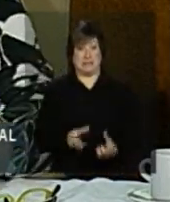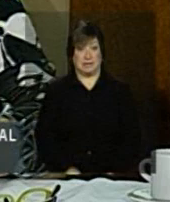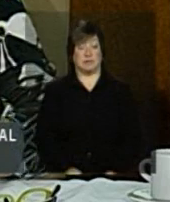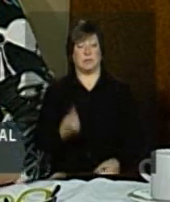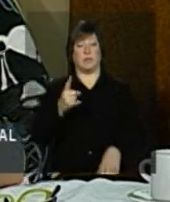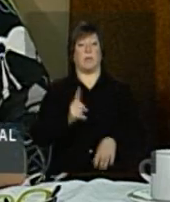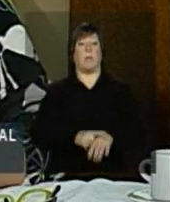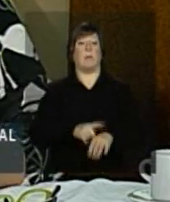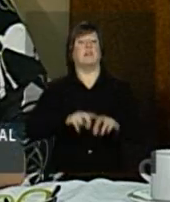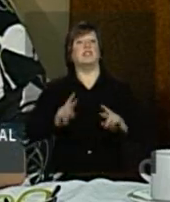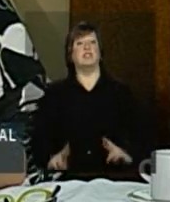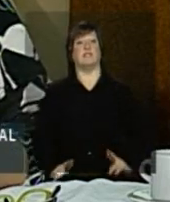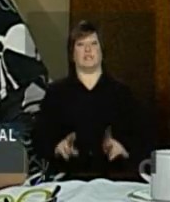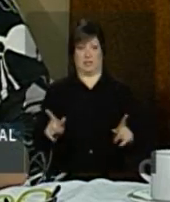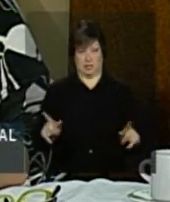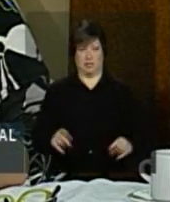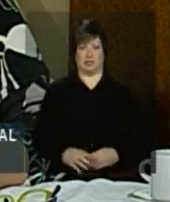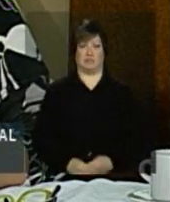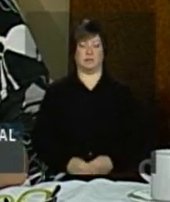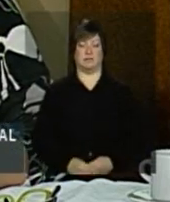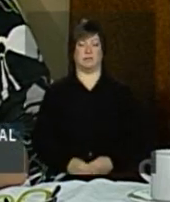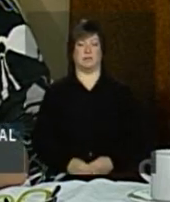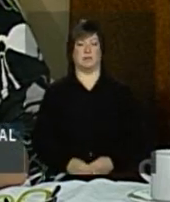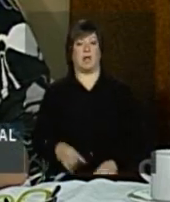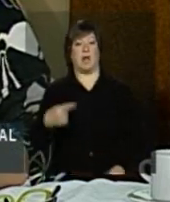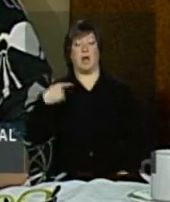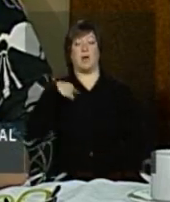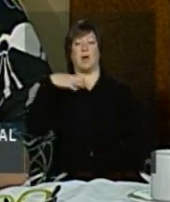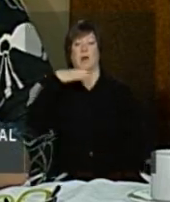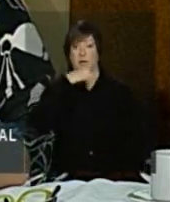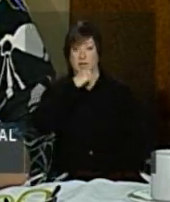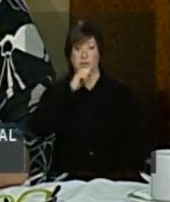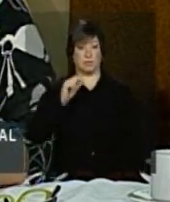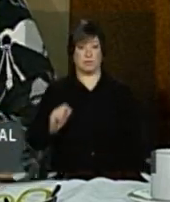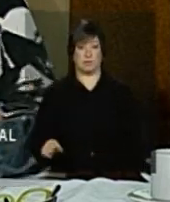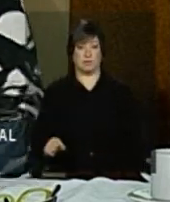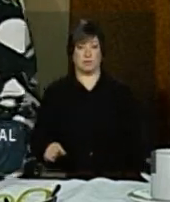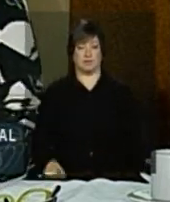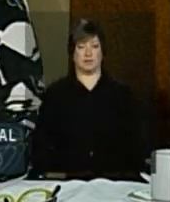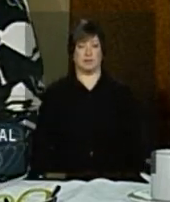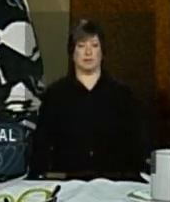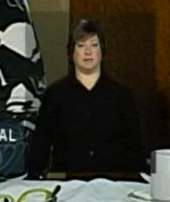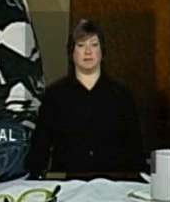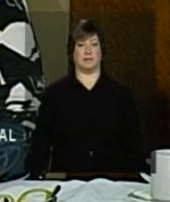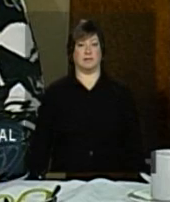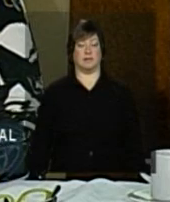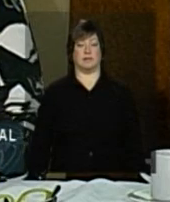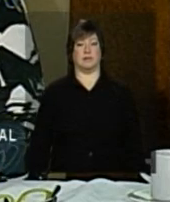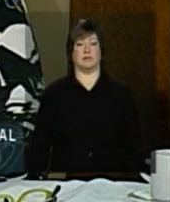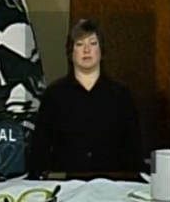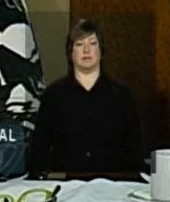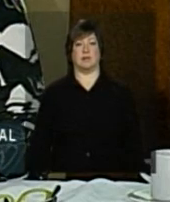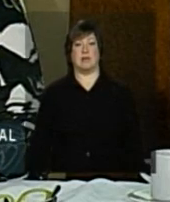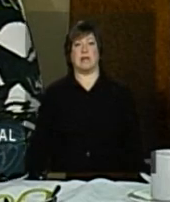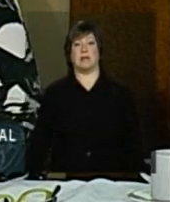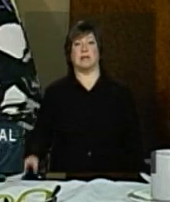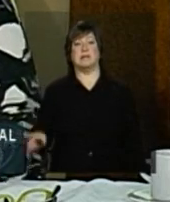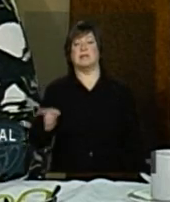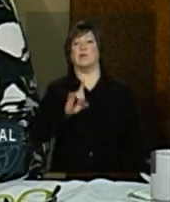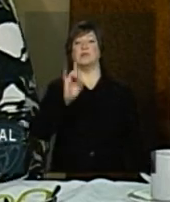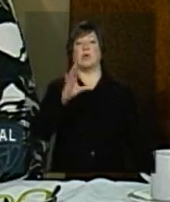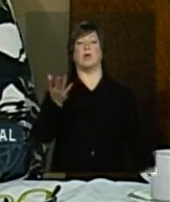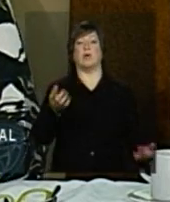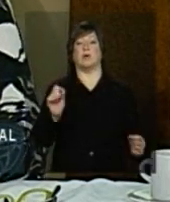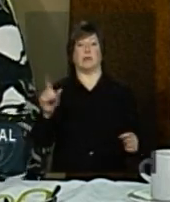diferenciada eh eu acho que não só né Os relatos